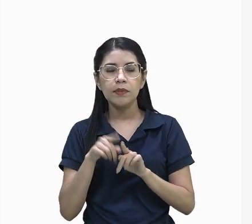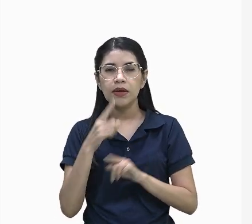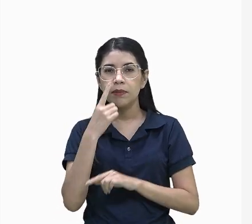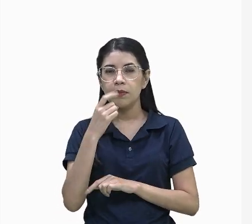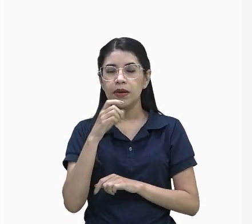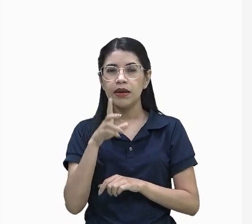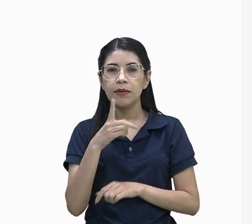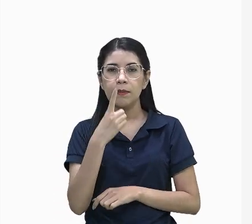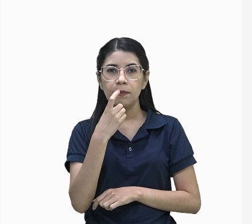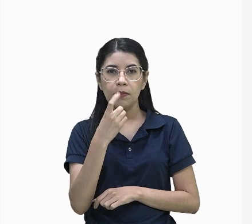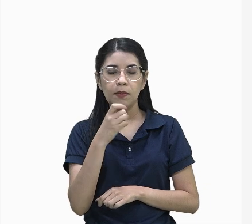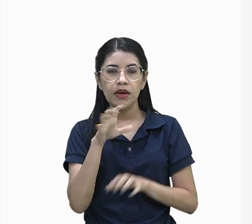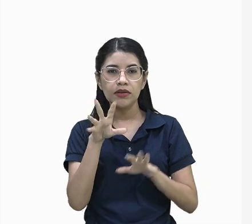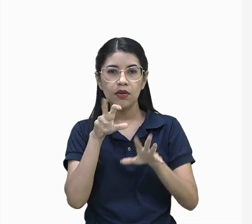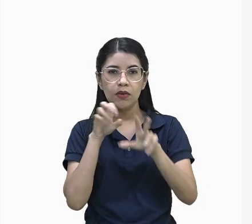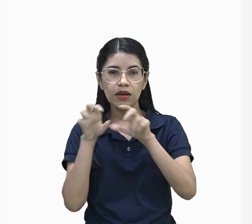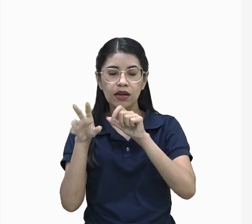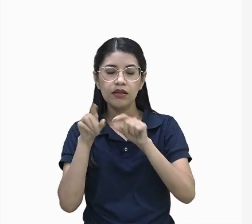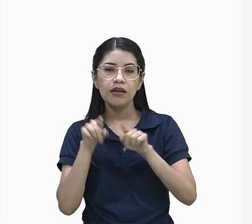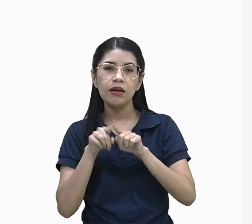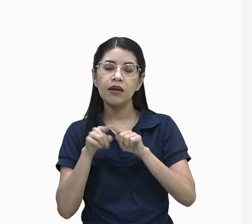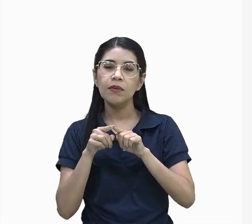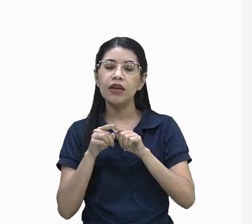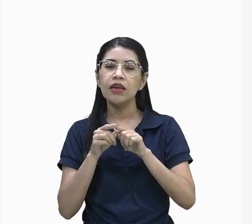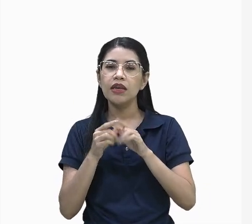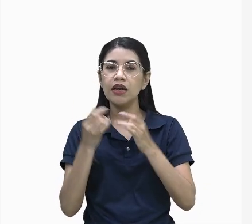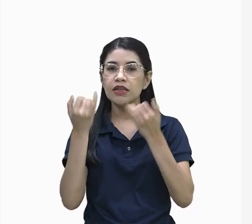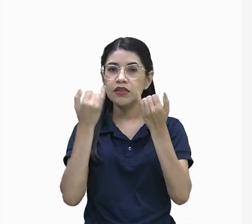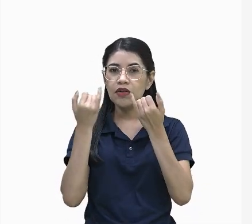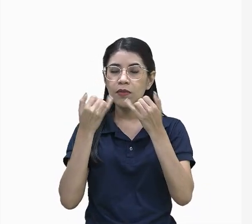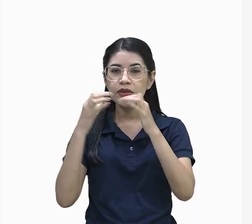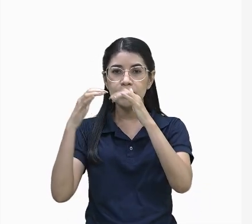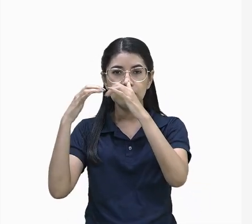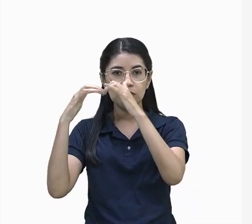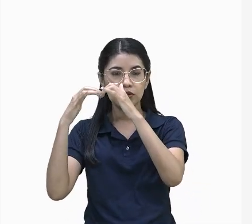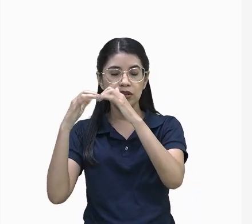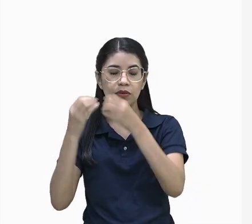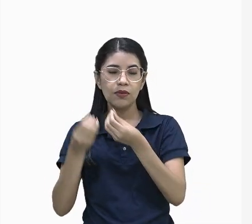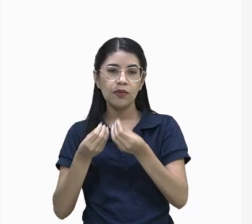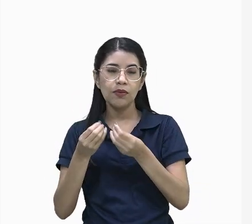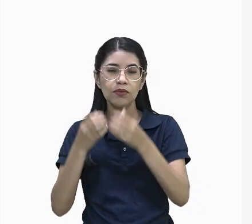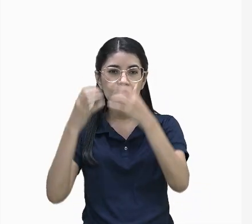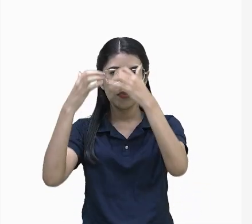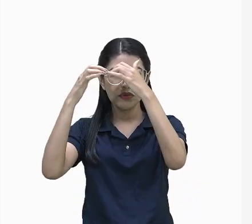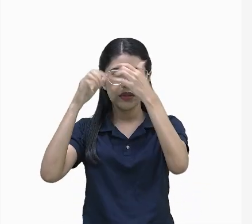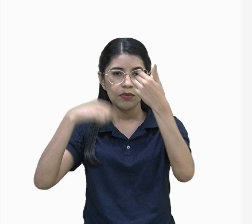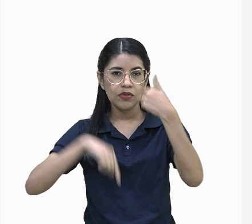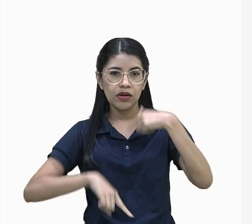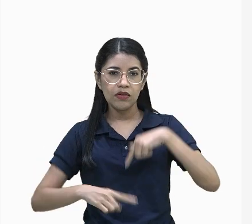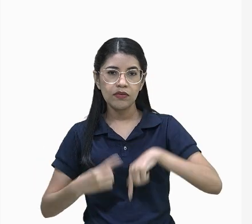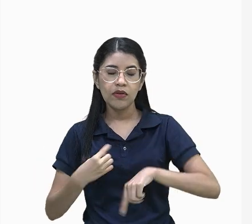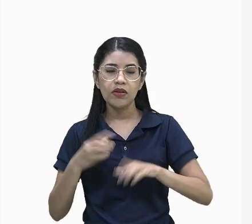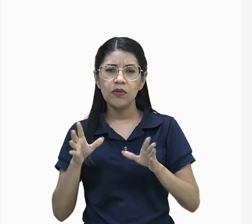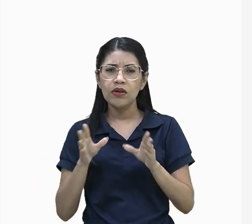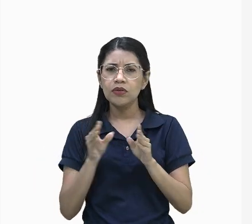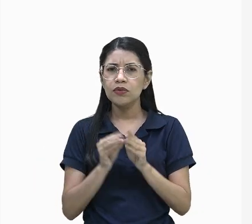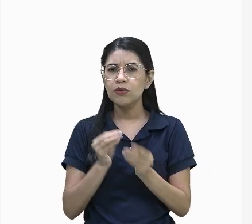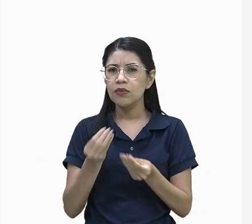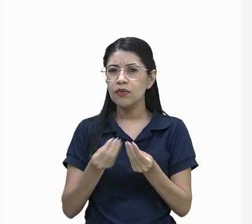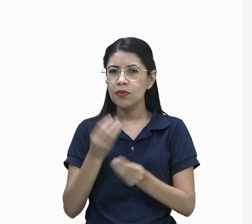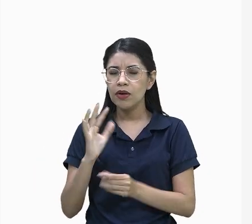moléculas odoríferas e enviam sinais ao cérebro através do sistema nervoso. Isso é um resumo de como é